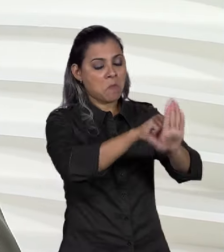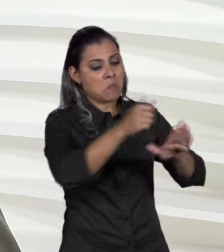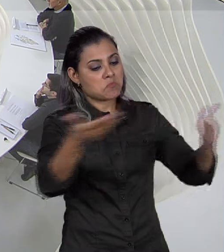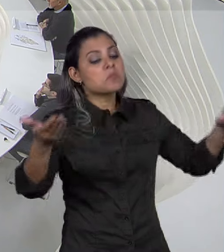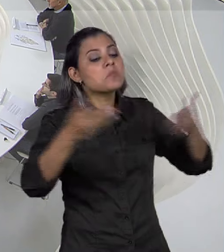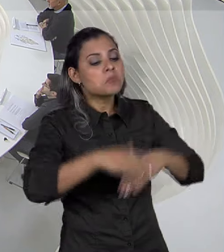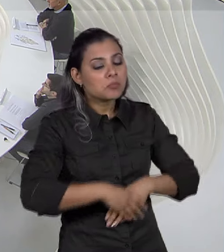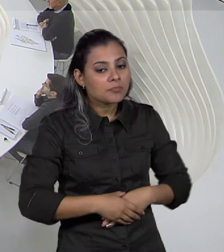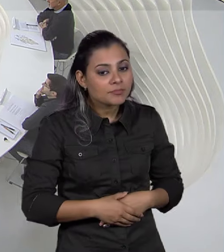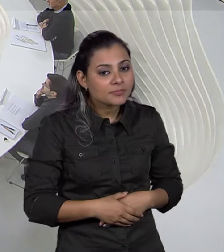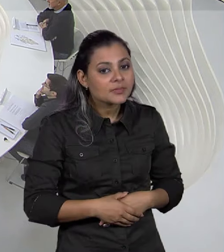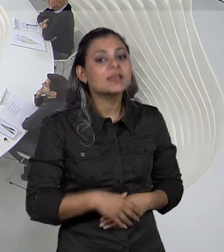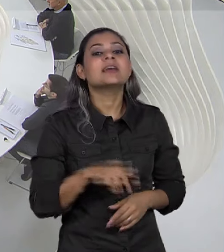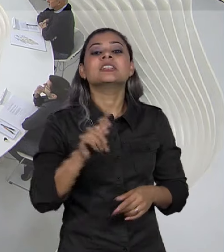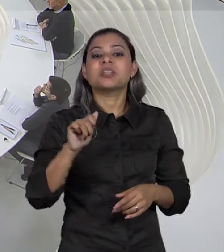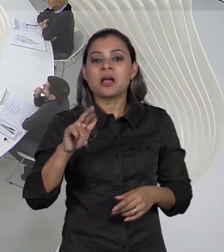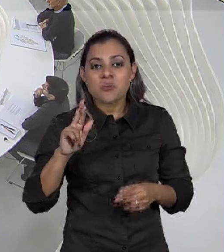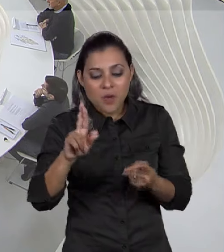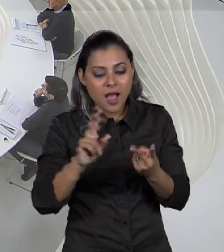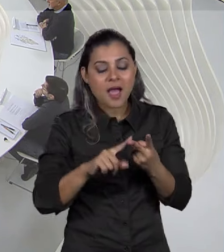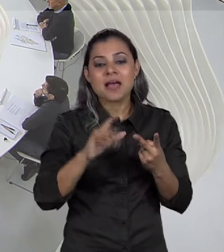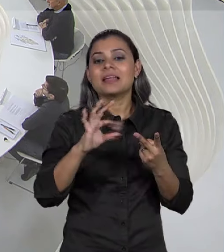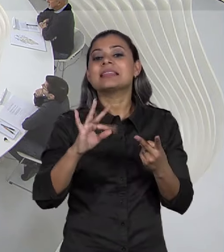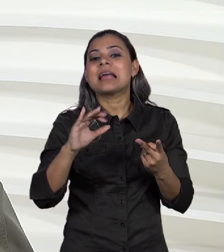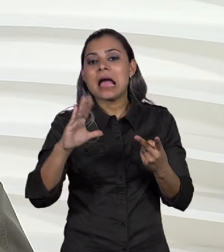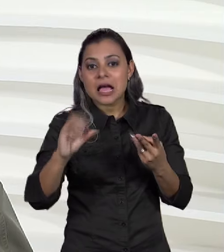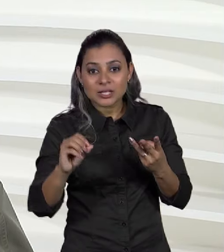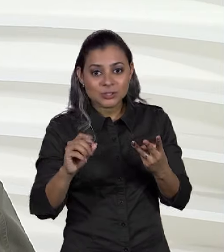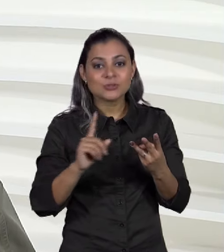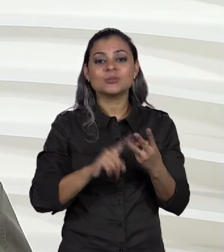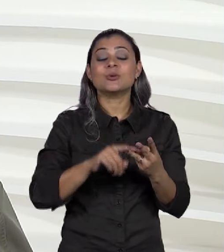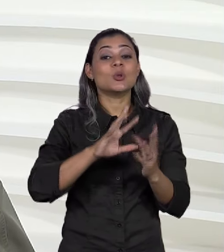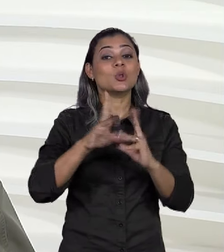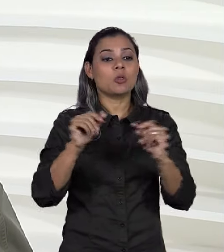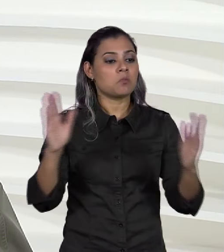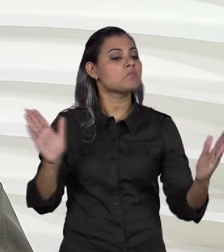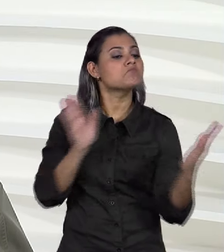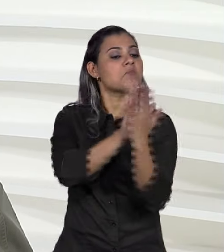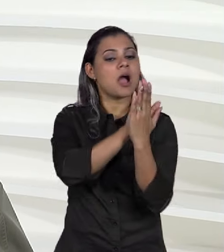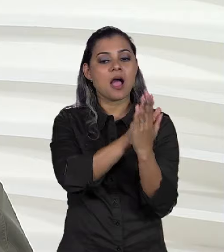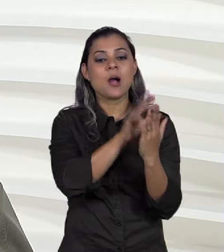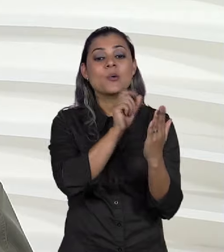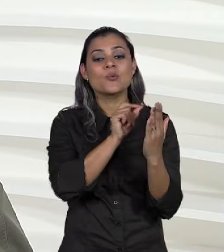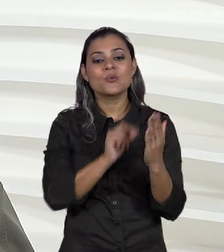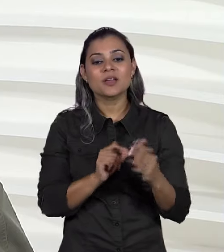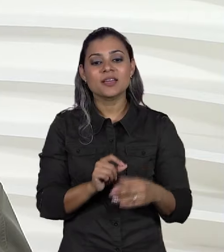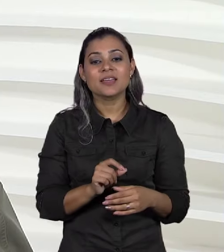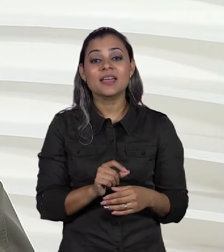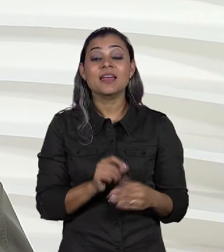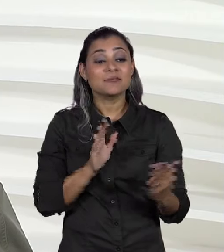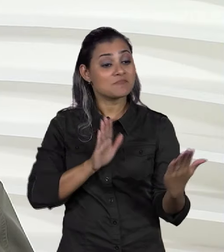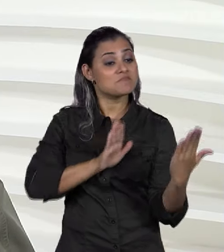Jaguar, Tarso e Vanessa enfrentar o pai da...